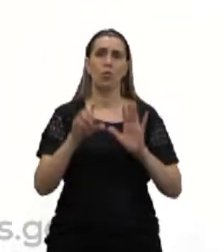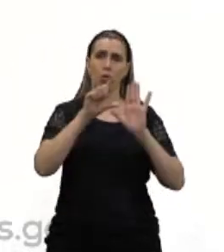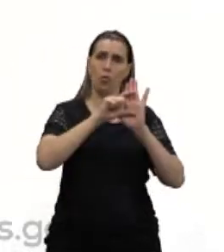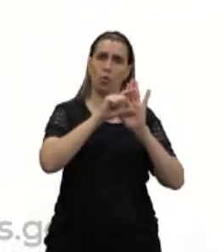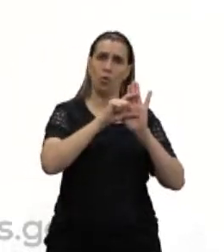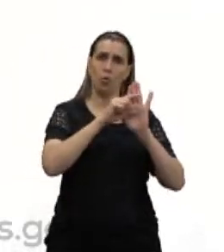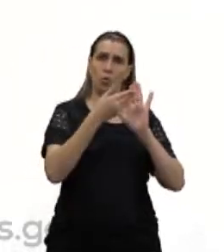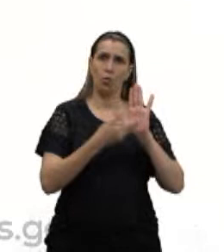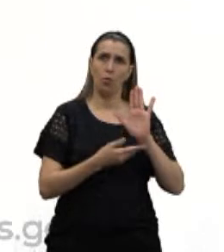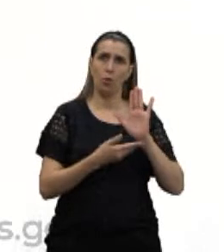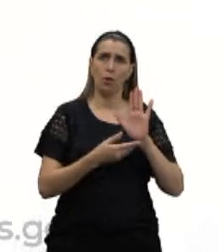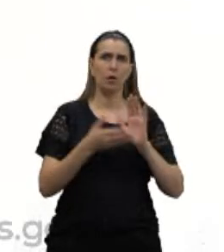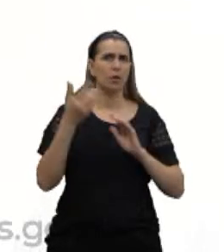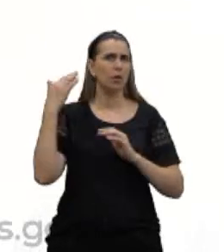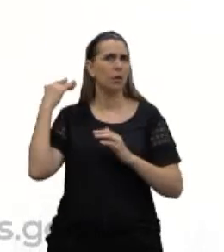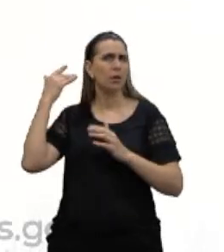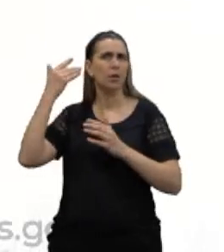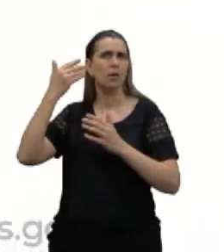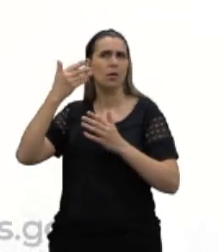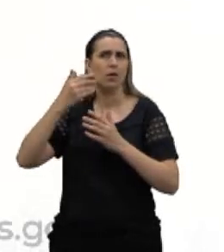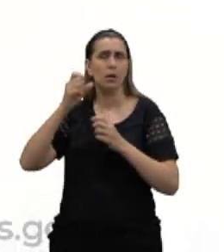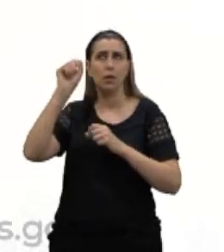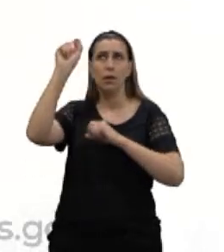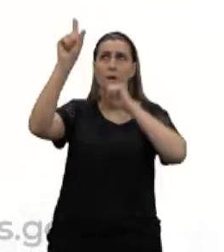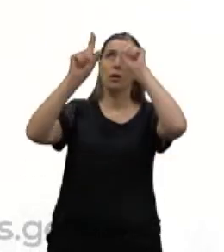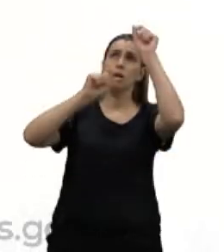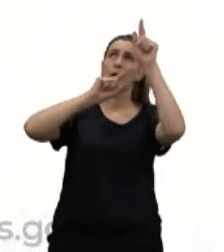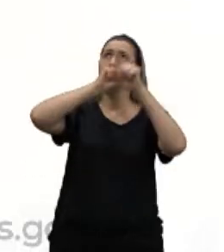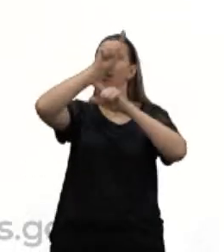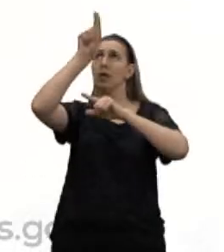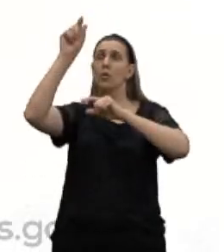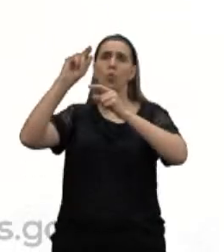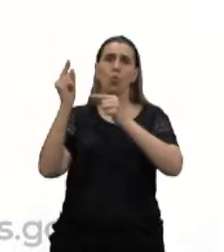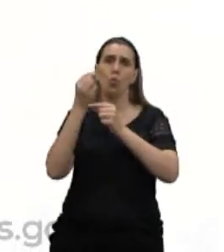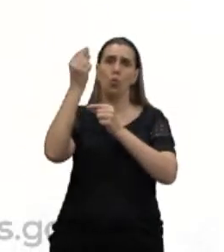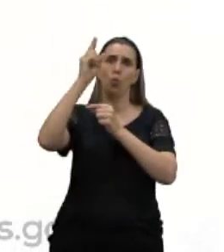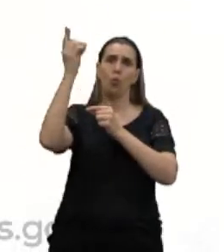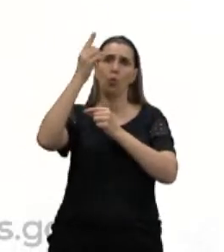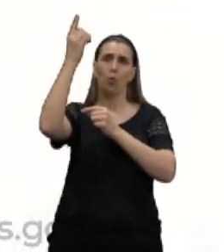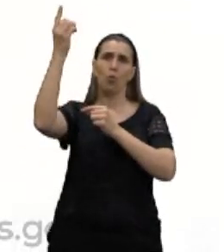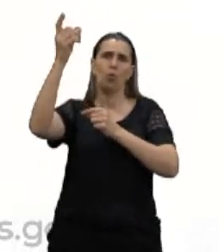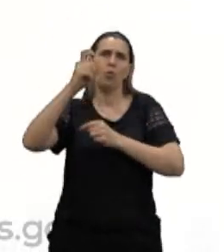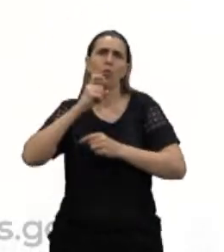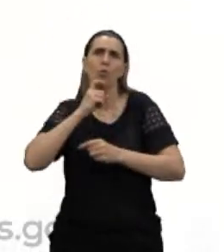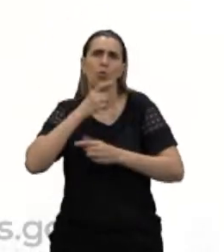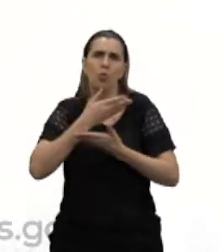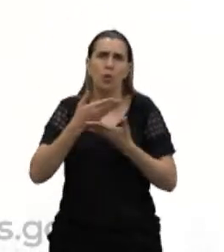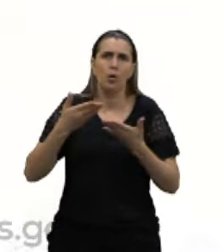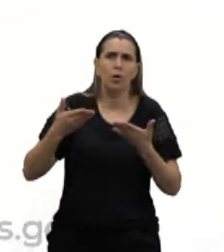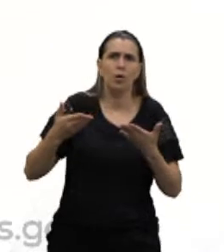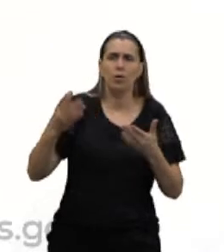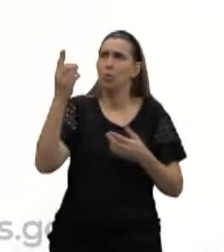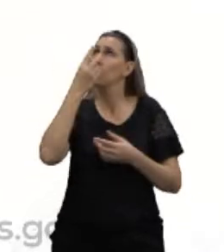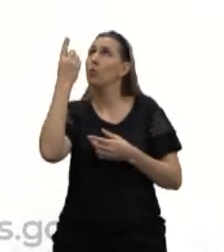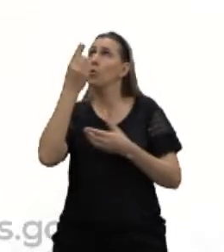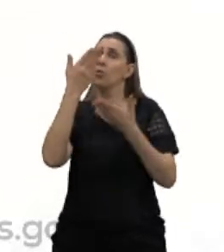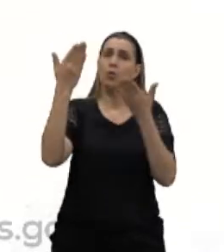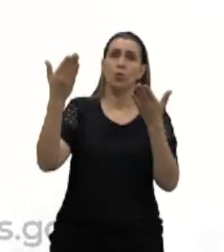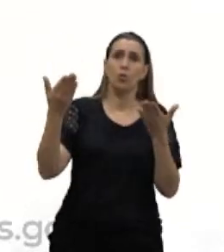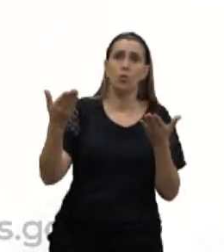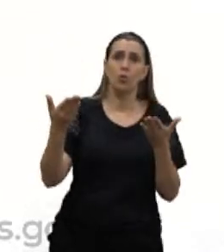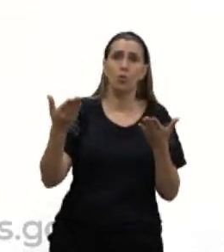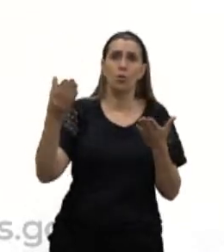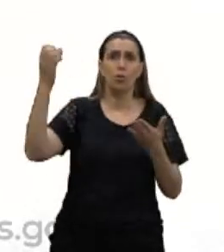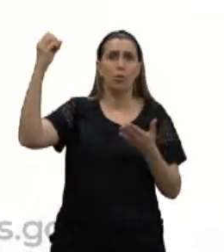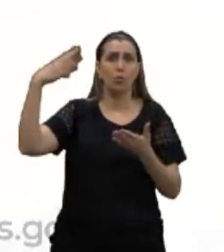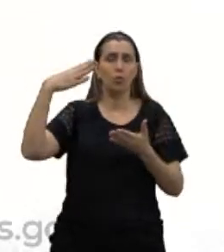gente tem: era uma estrela tão alta, era uma estrela tão fria, era uma estrela sozinha, luzindo